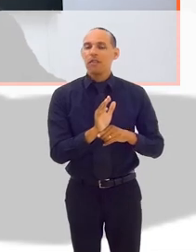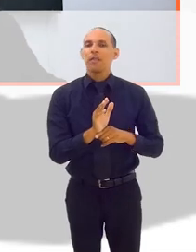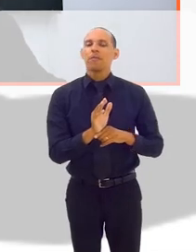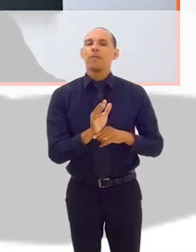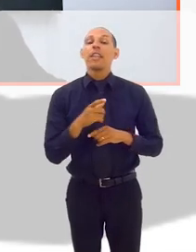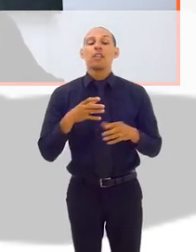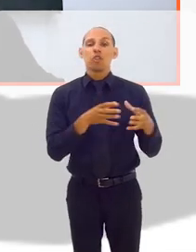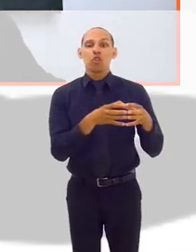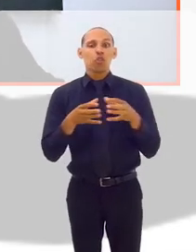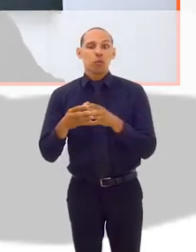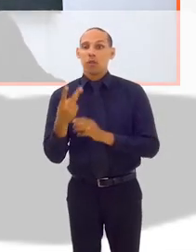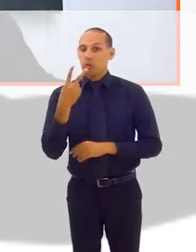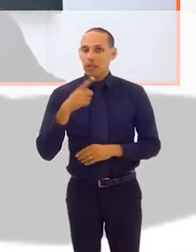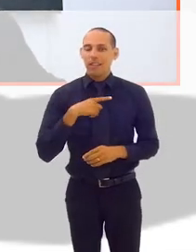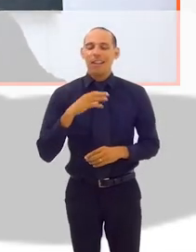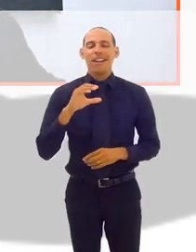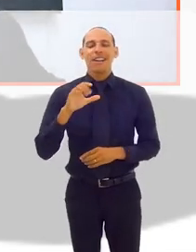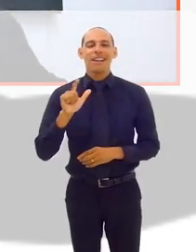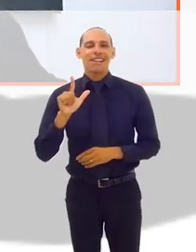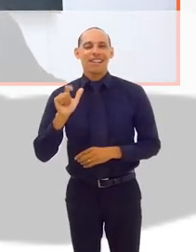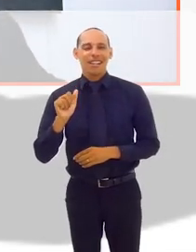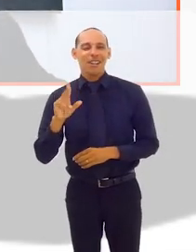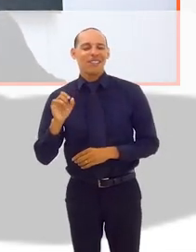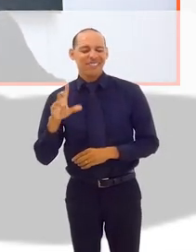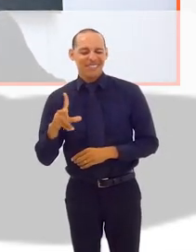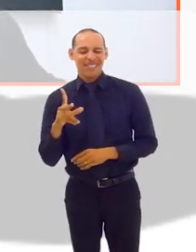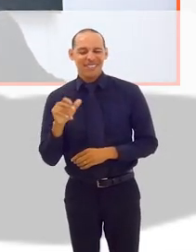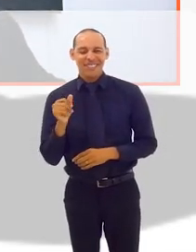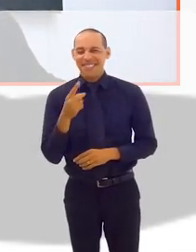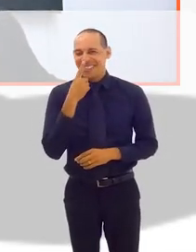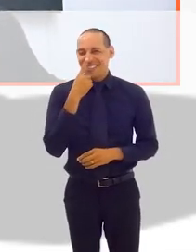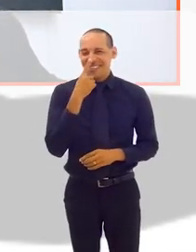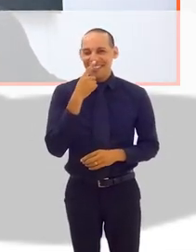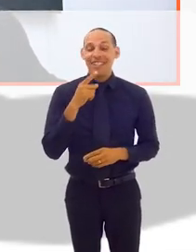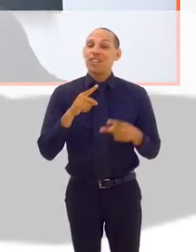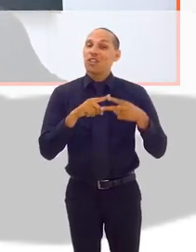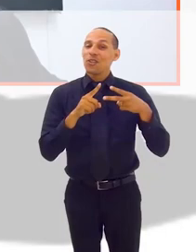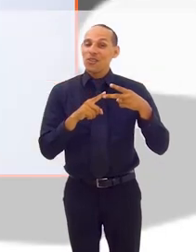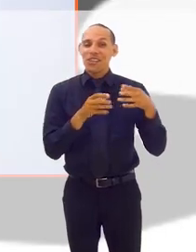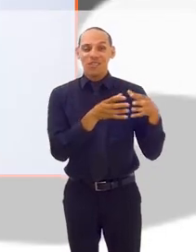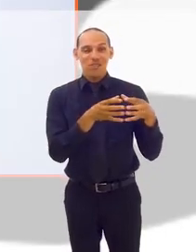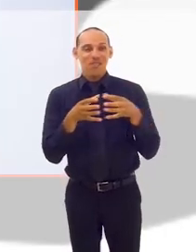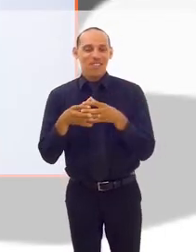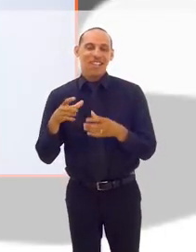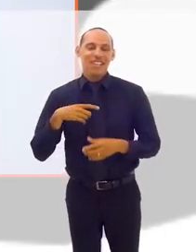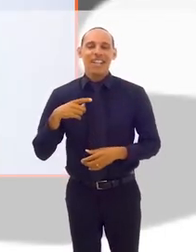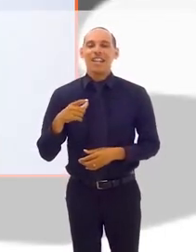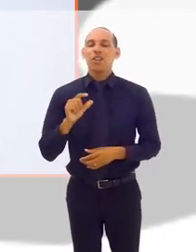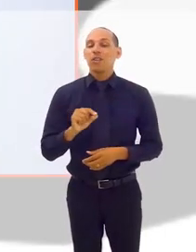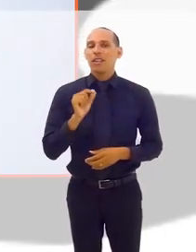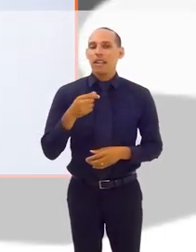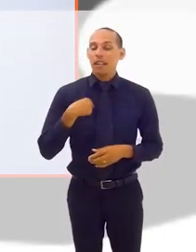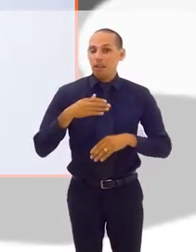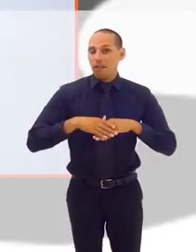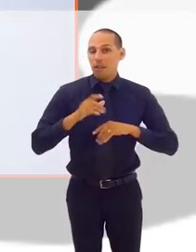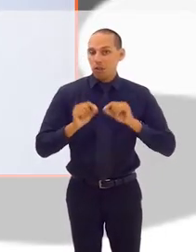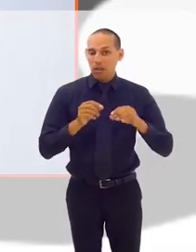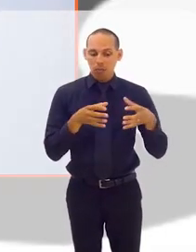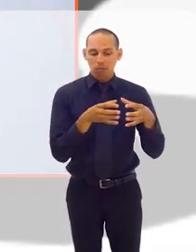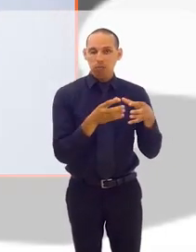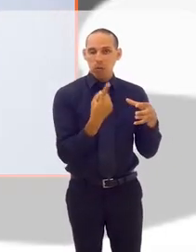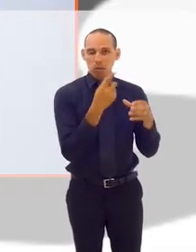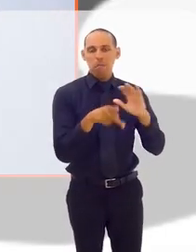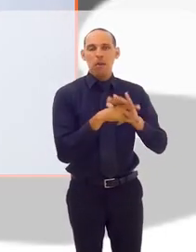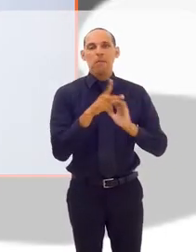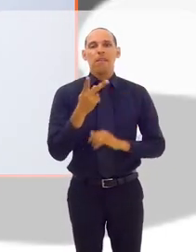formei esse... duas turmas, Claudinha, vou falar assim, né, mais intimista. Duas turmas, Claudinha. O que eu fiz? Eu